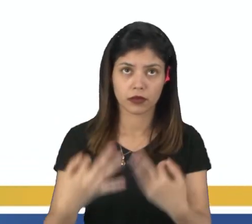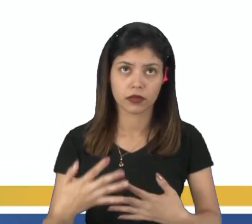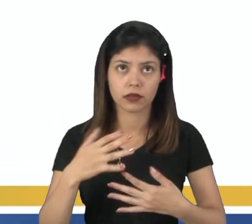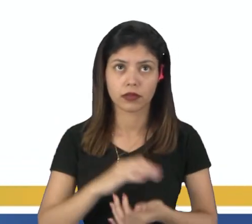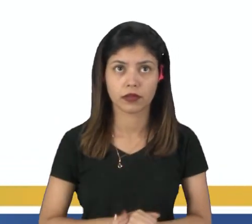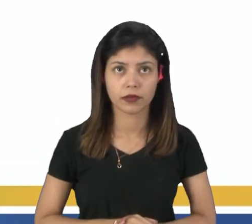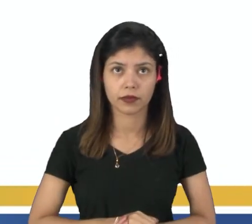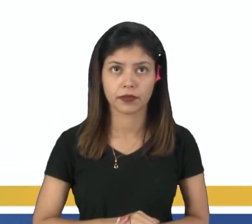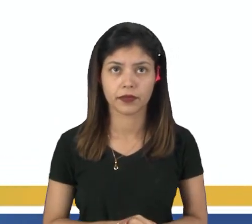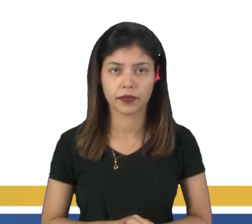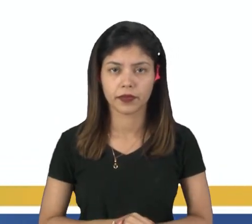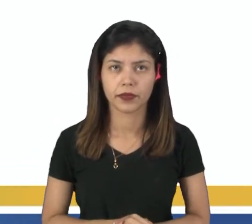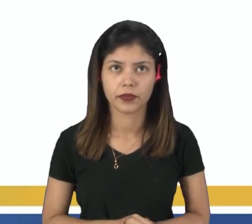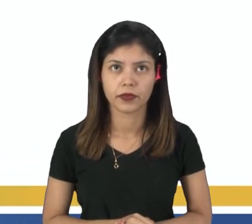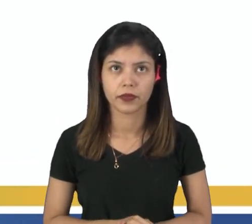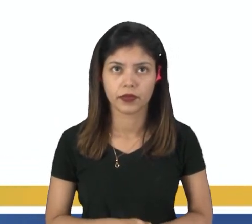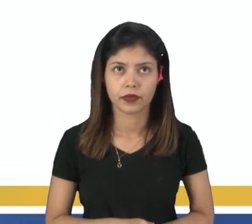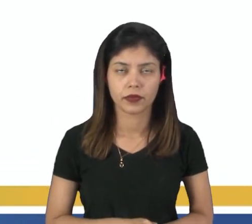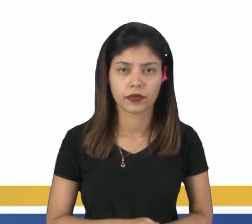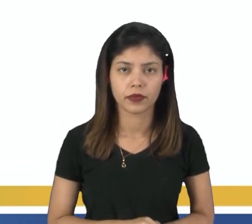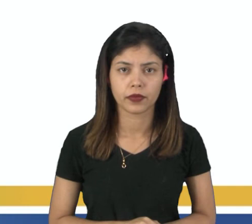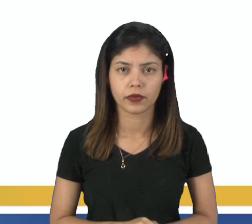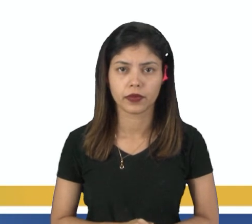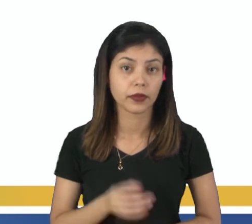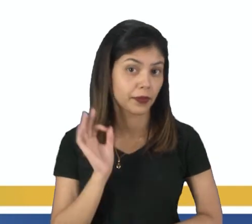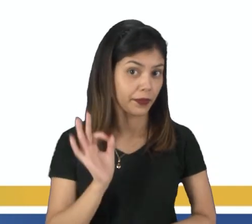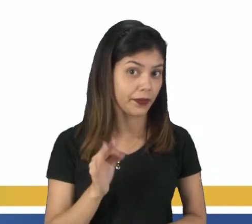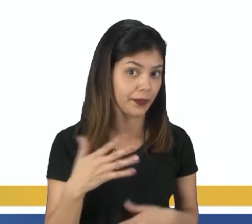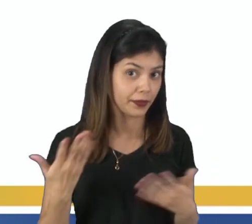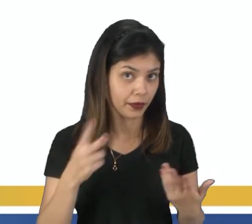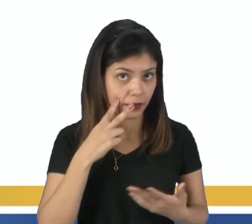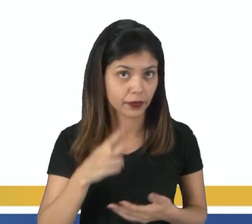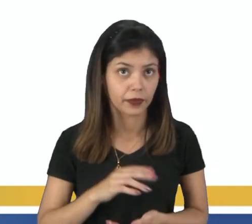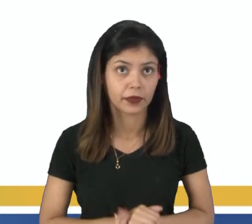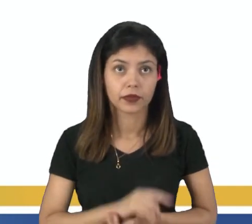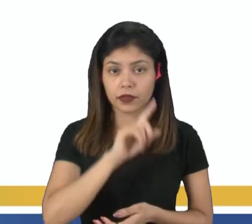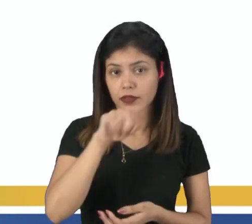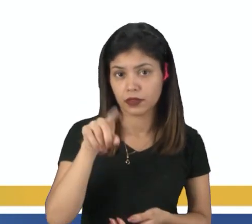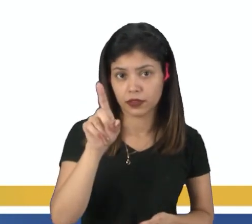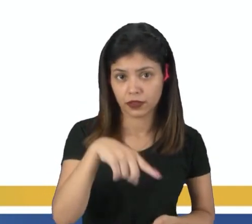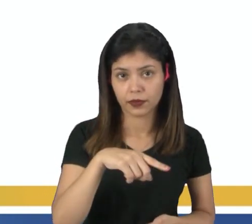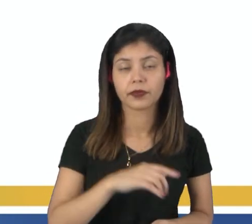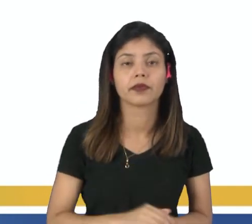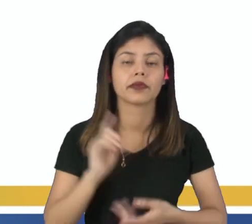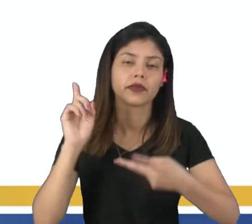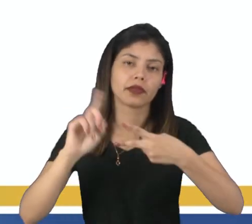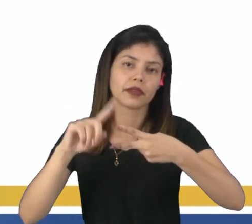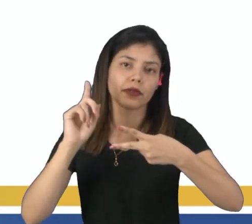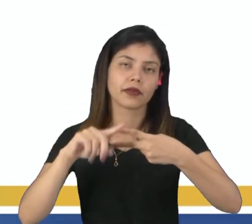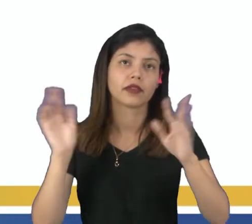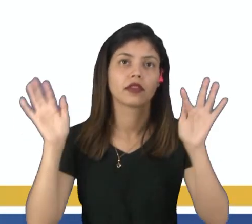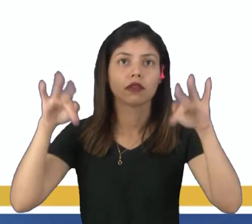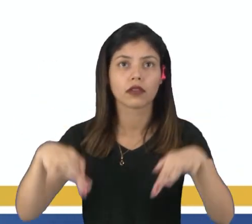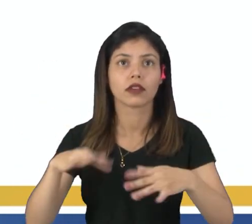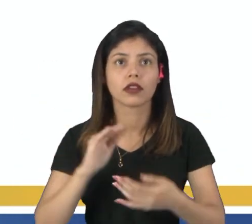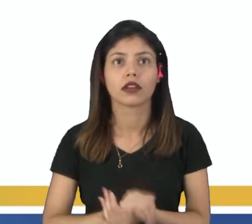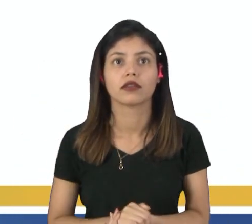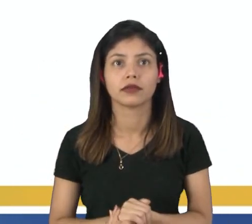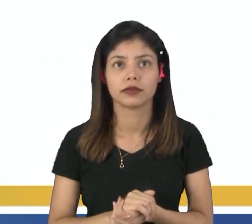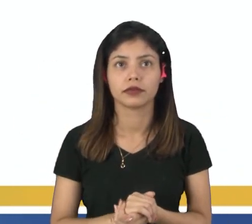e explicações? Vamos ver agora se você acertou. Usado no final de